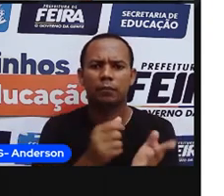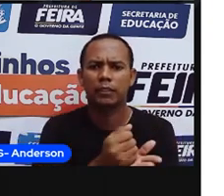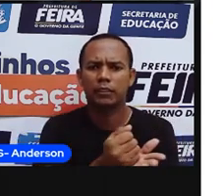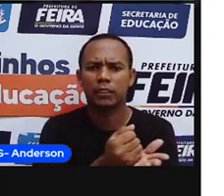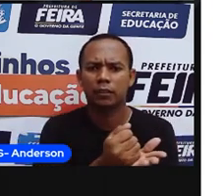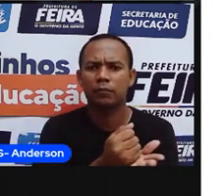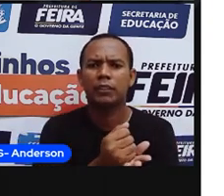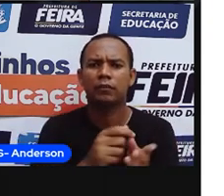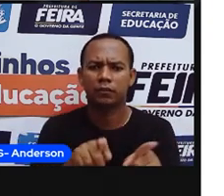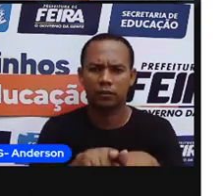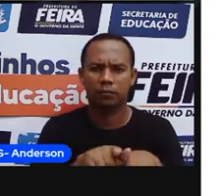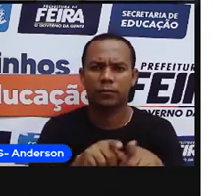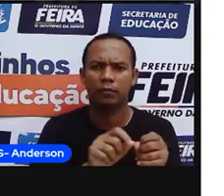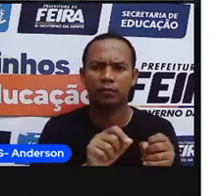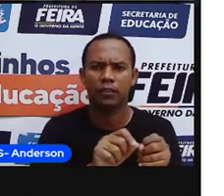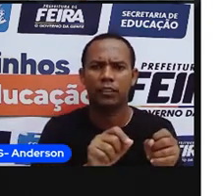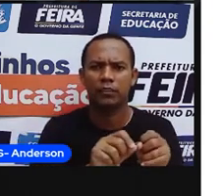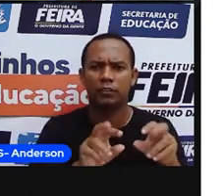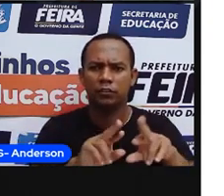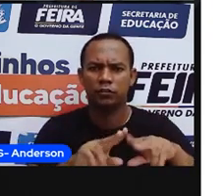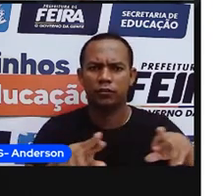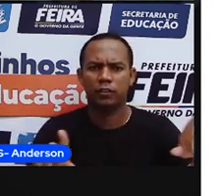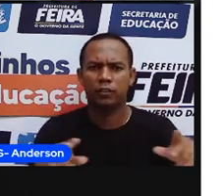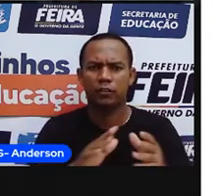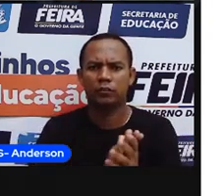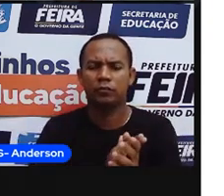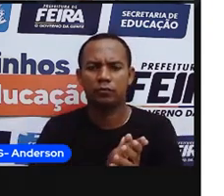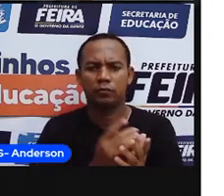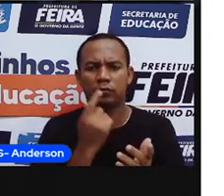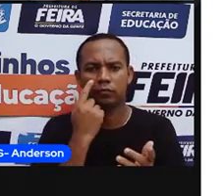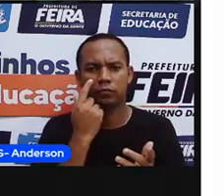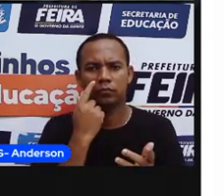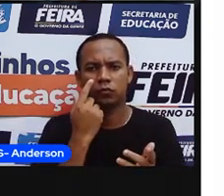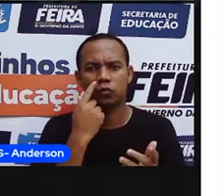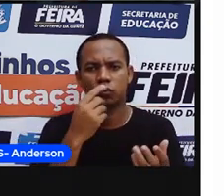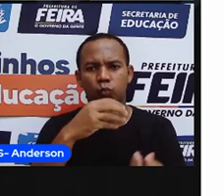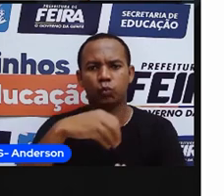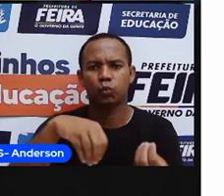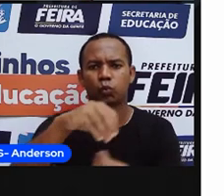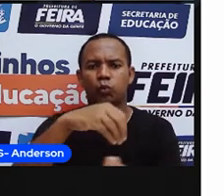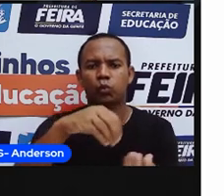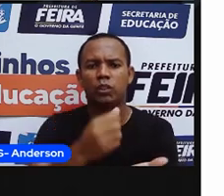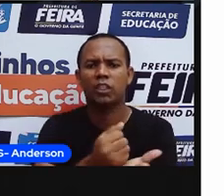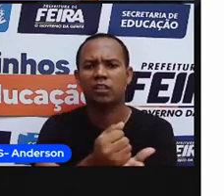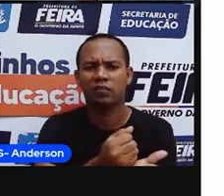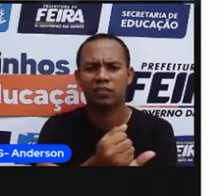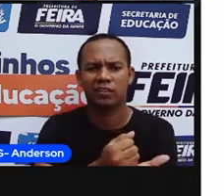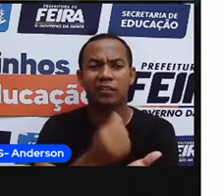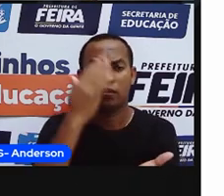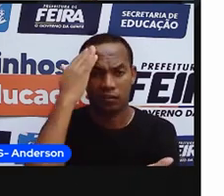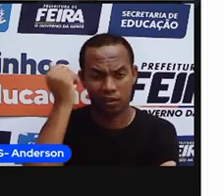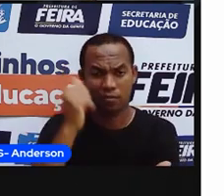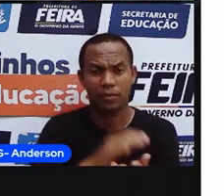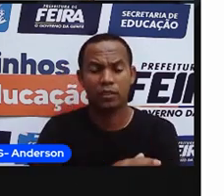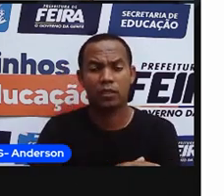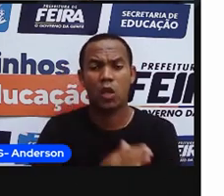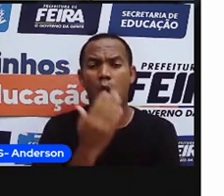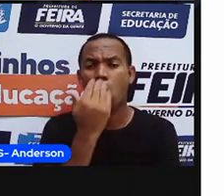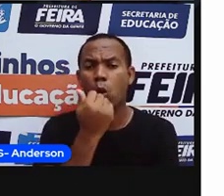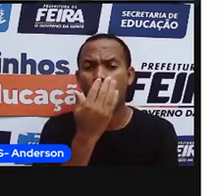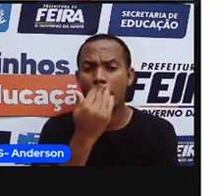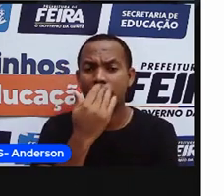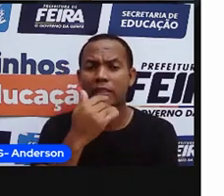gente volta lá na aula que a Pró falou sobre as ervas medicinais. Ainda que muitas comidas tenham